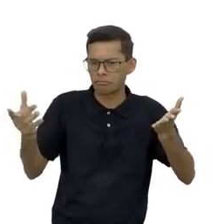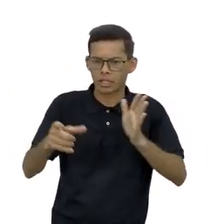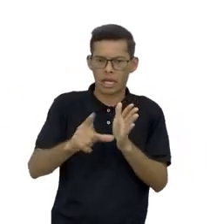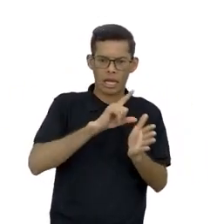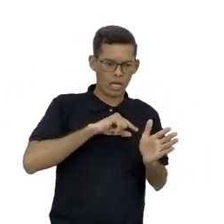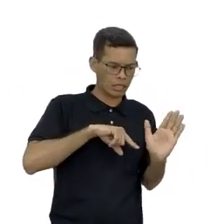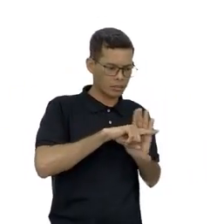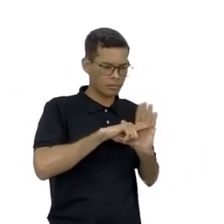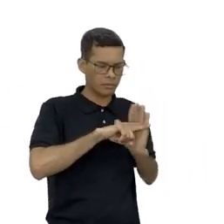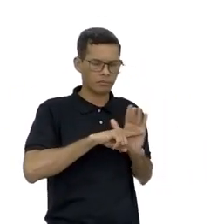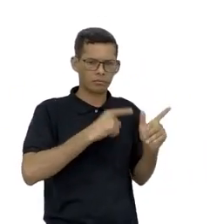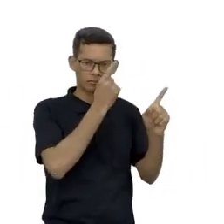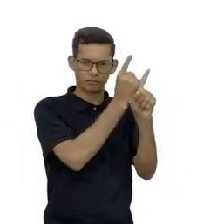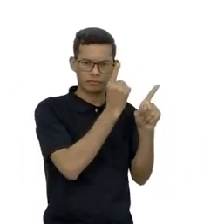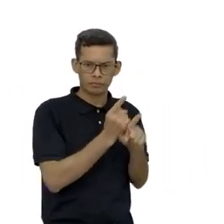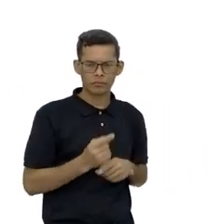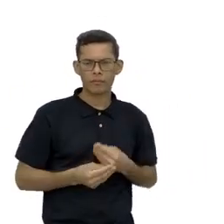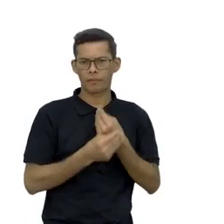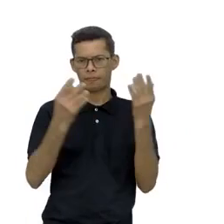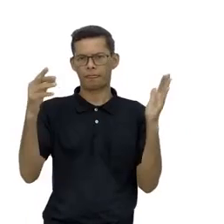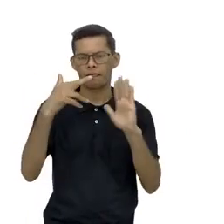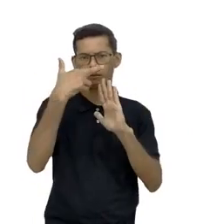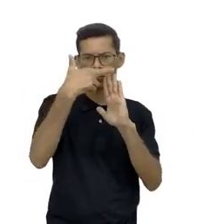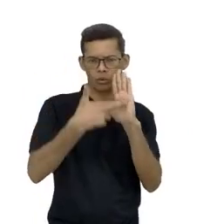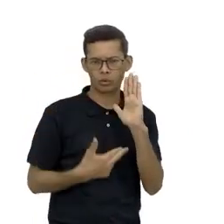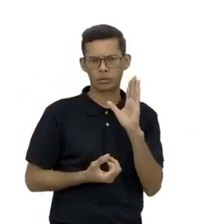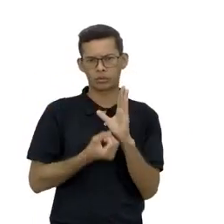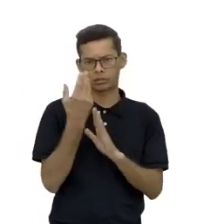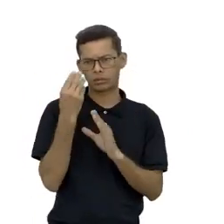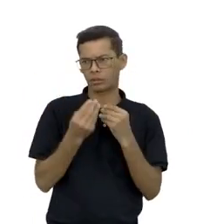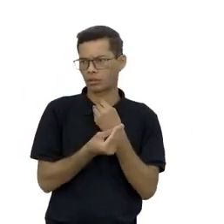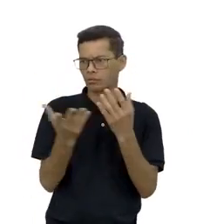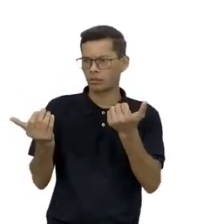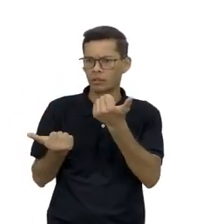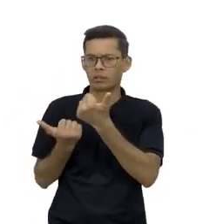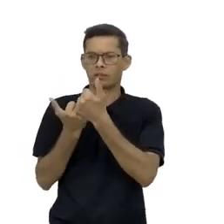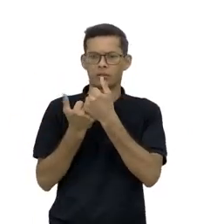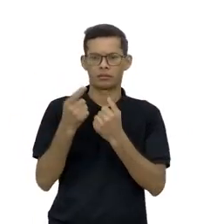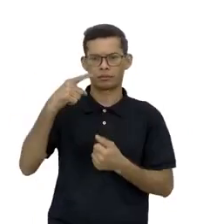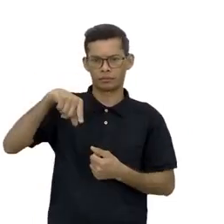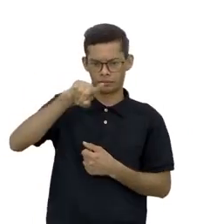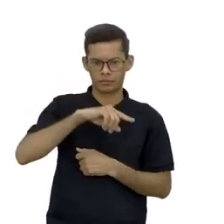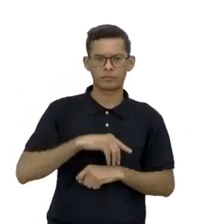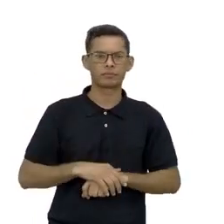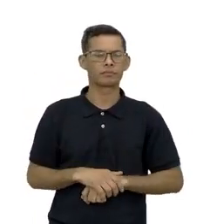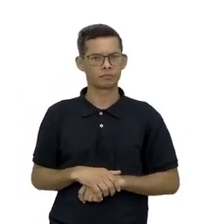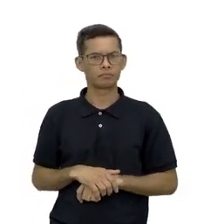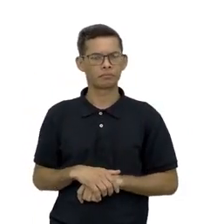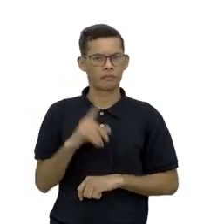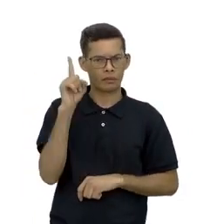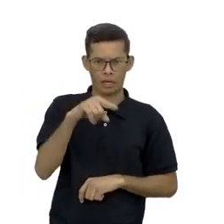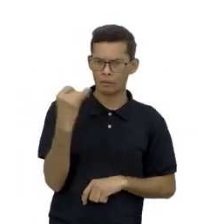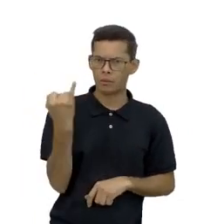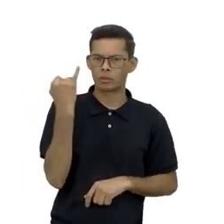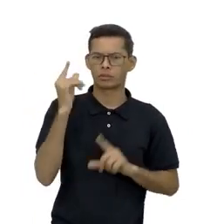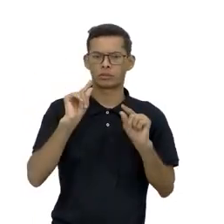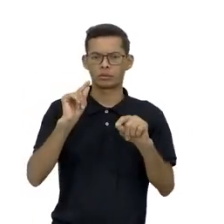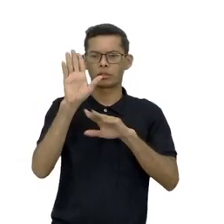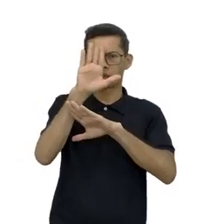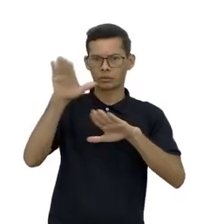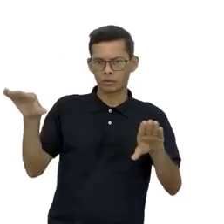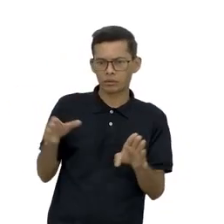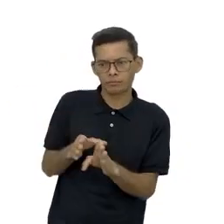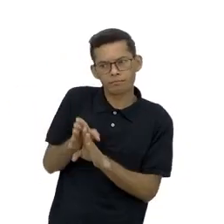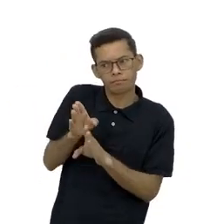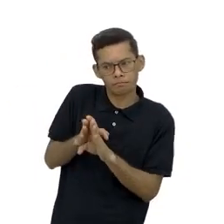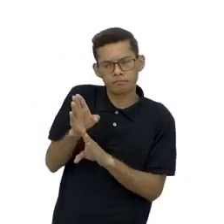e à elaboração do roteiro que servirá de apoio à produção da reportagem. É fundamental que os estudantes sejam